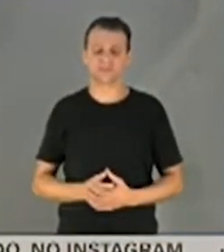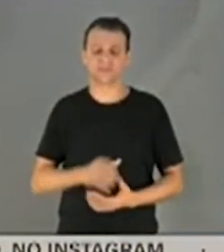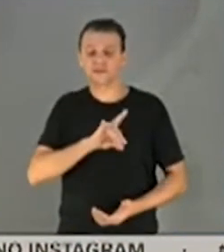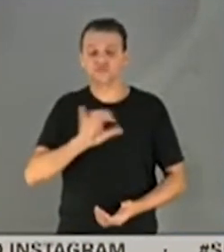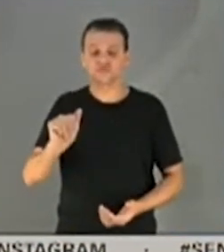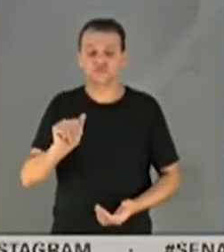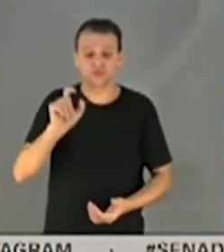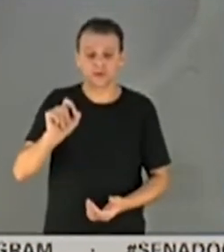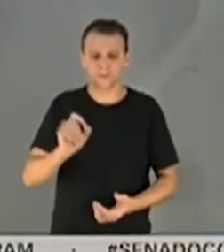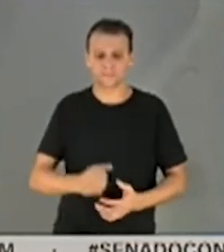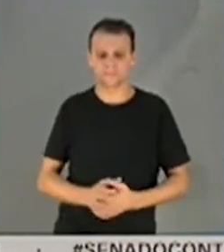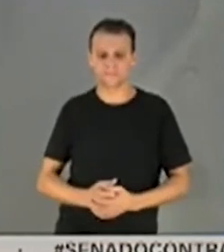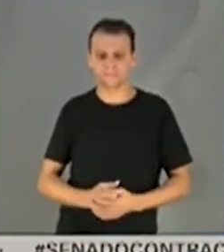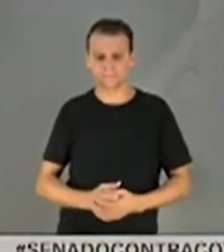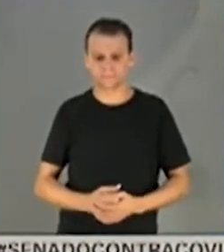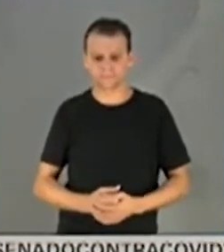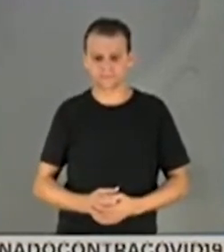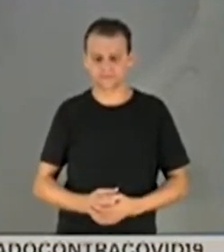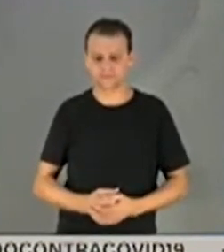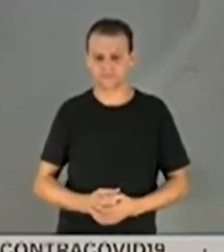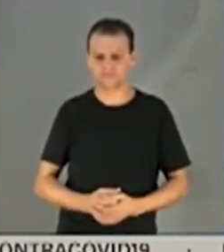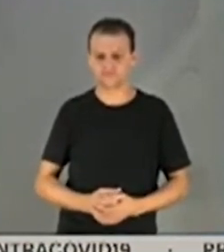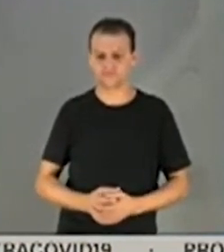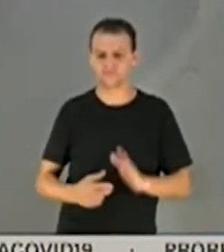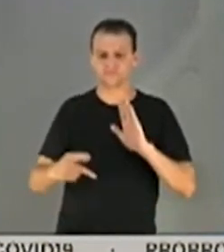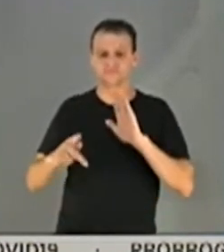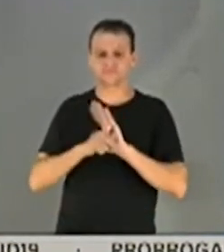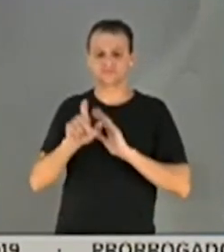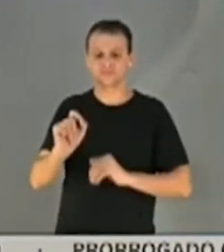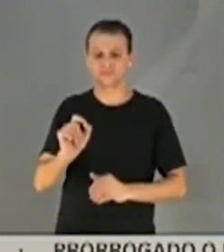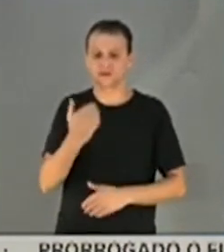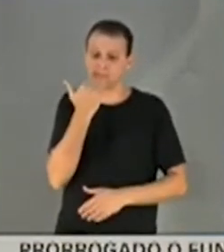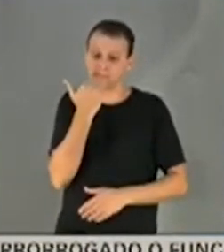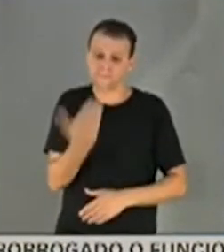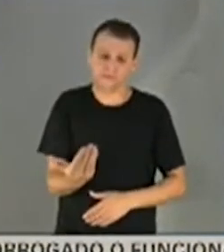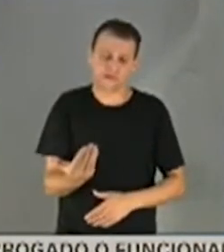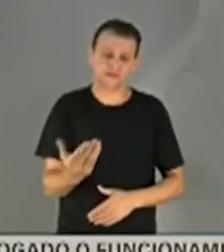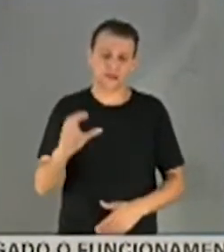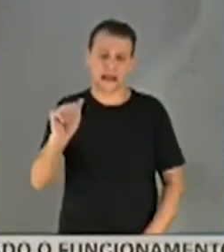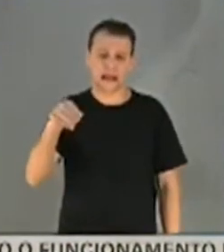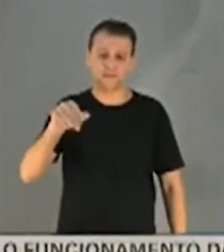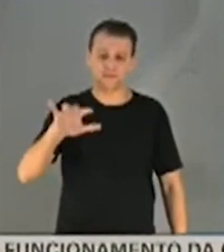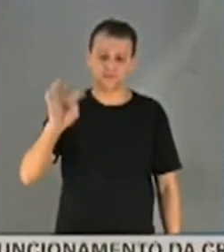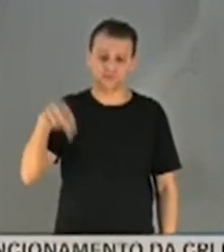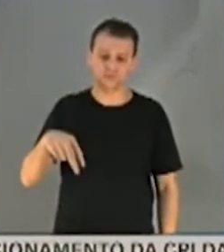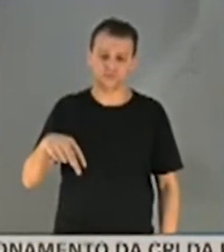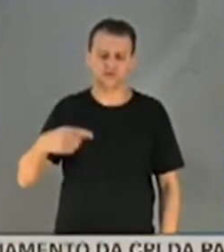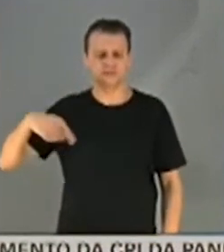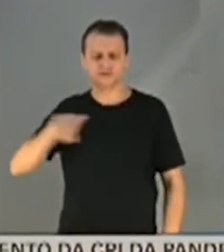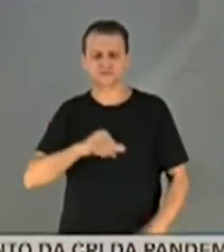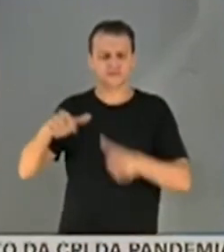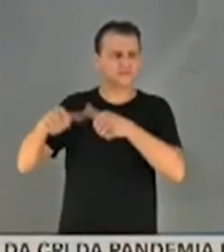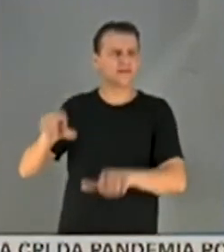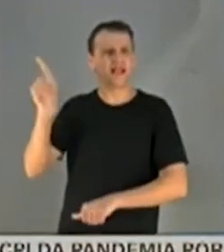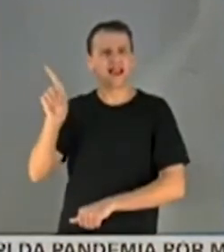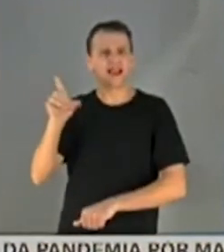tinha sido feita através dele a pedido do reverendo Hamilton. Ficamos lá por em torno